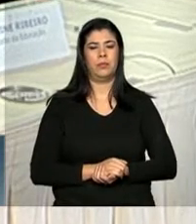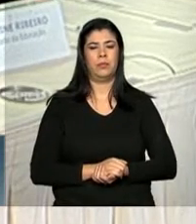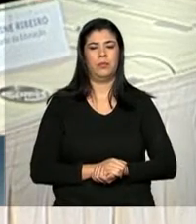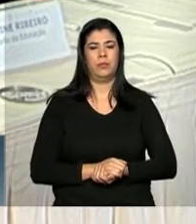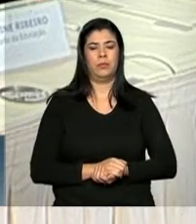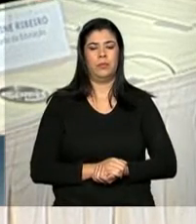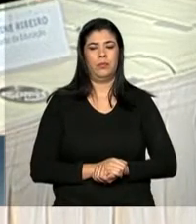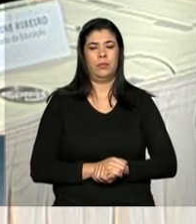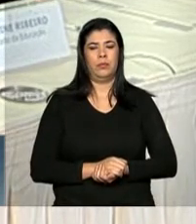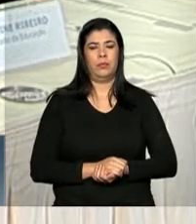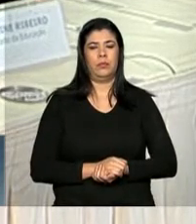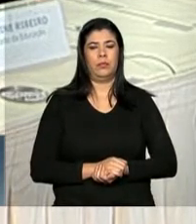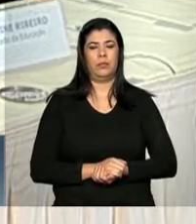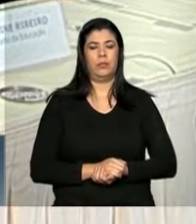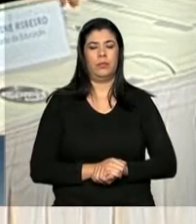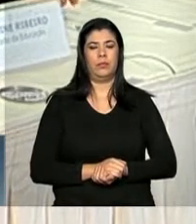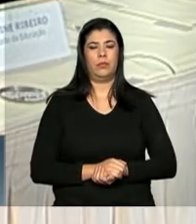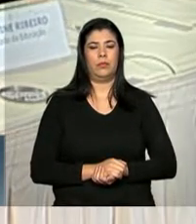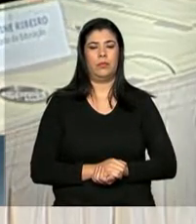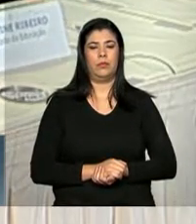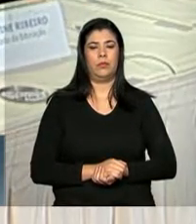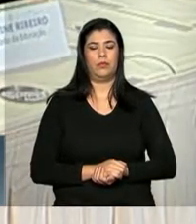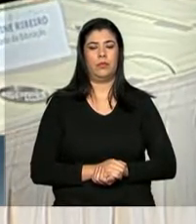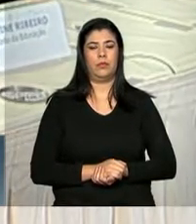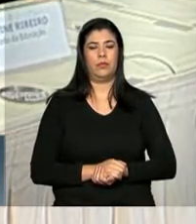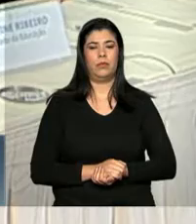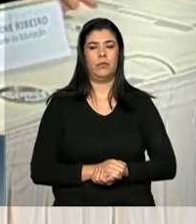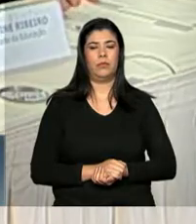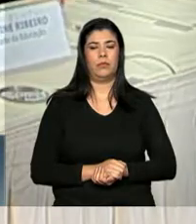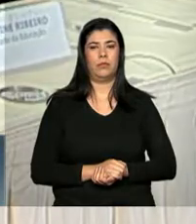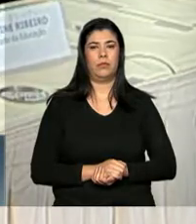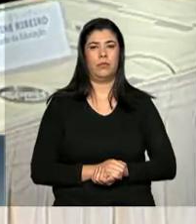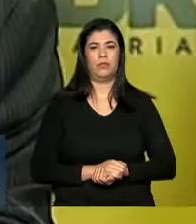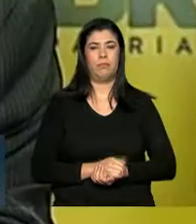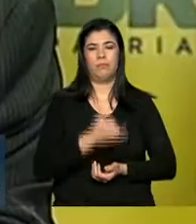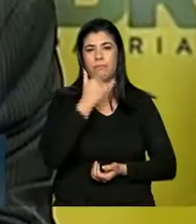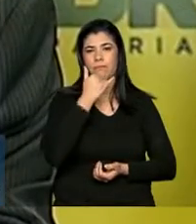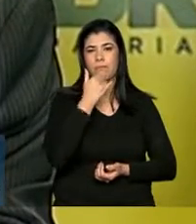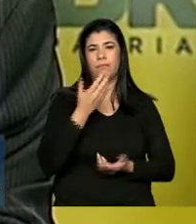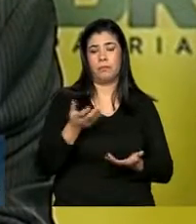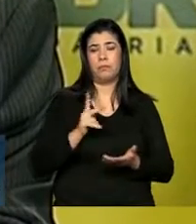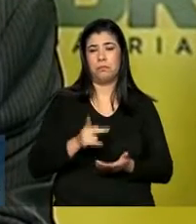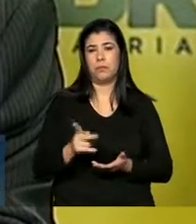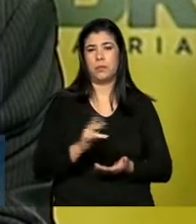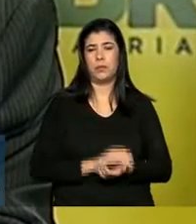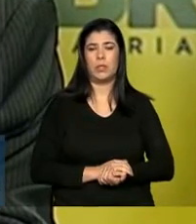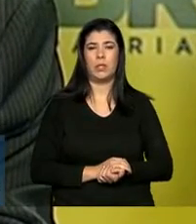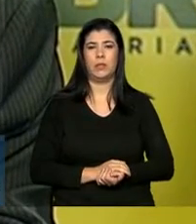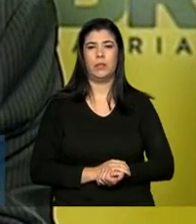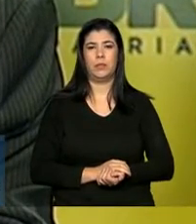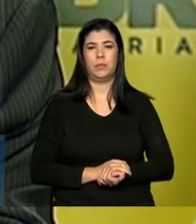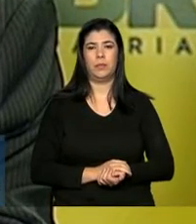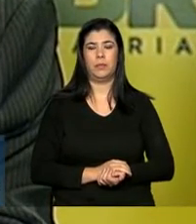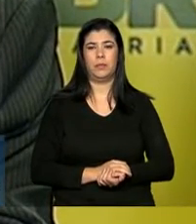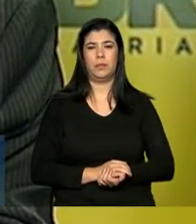Bom, com o ar-condicionado não devia estar aberta, né? Porque senão não adianta o ar. Mas o...